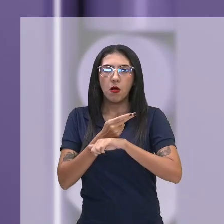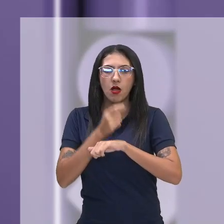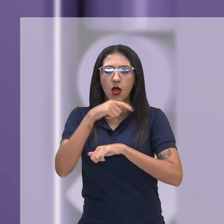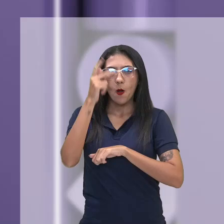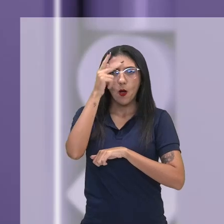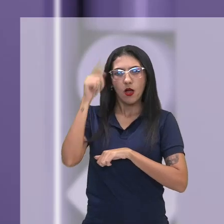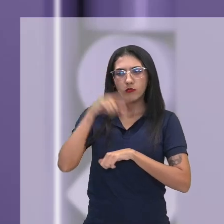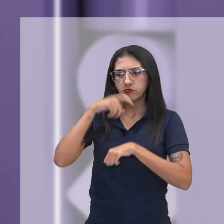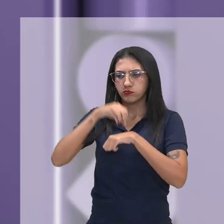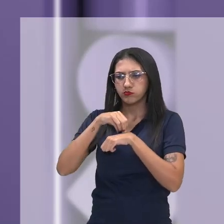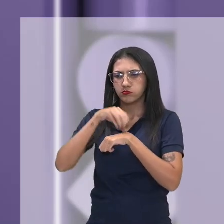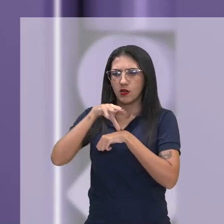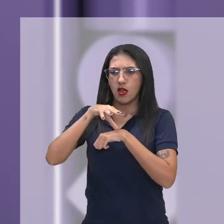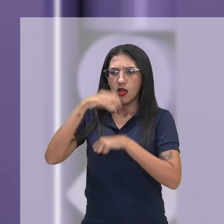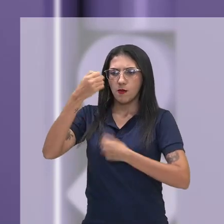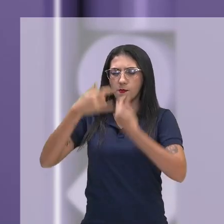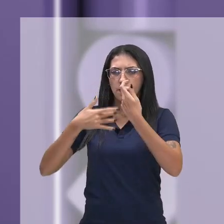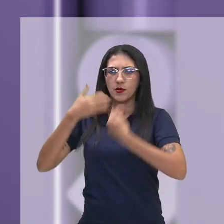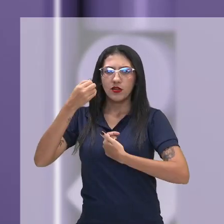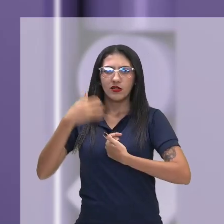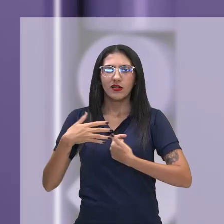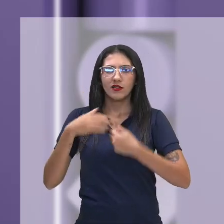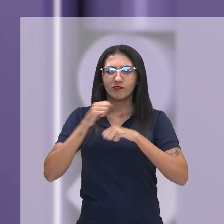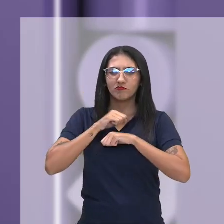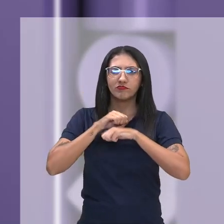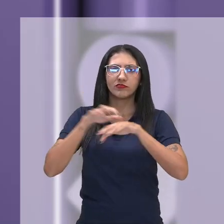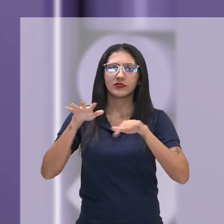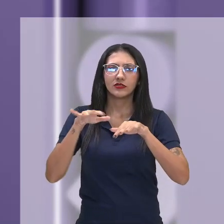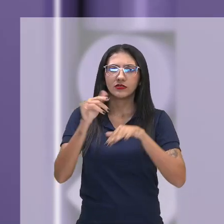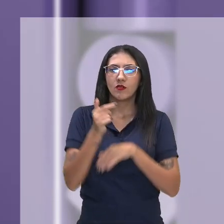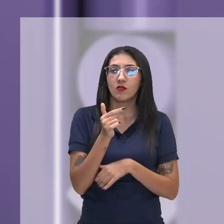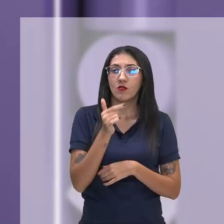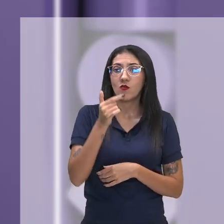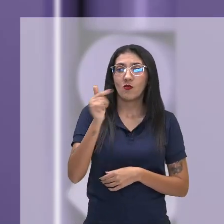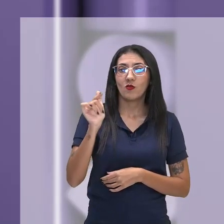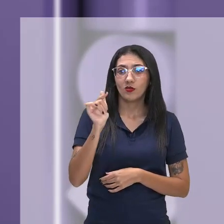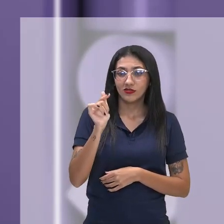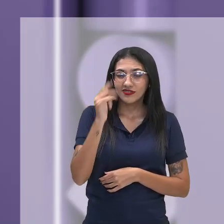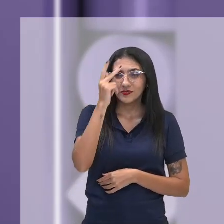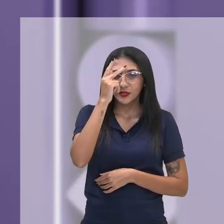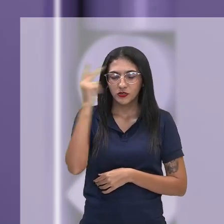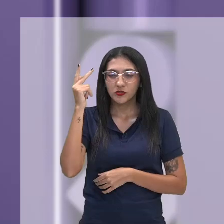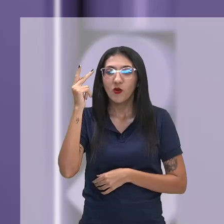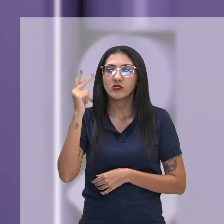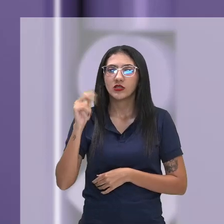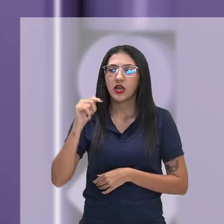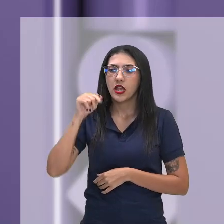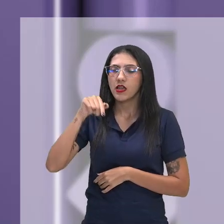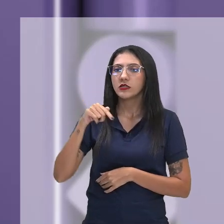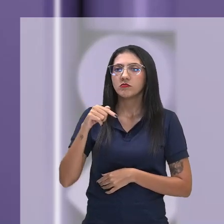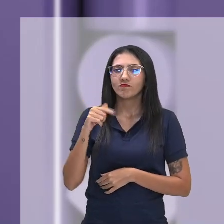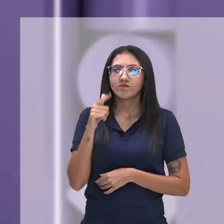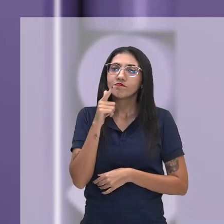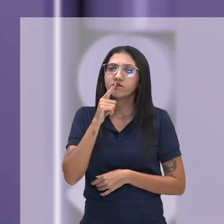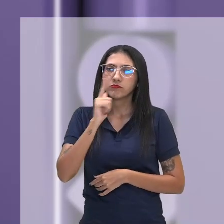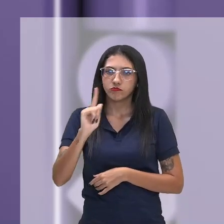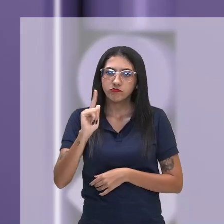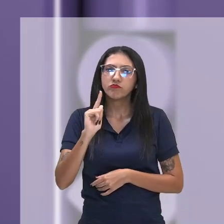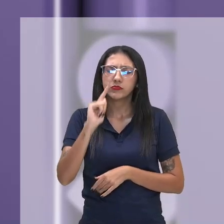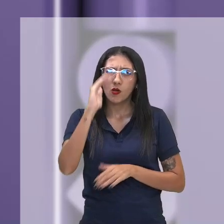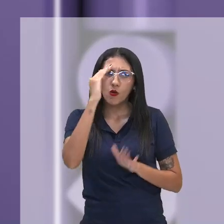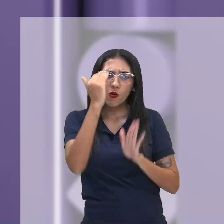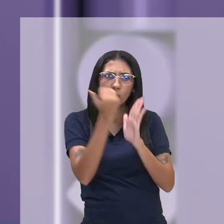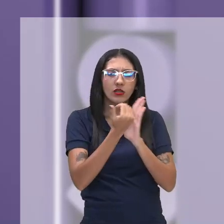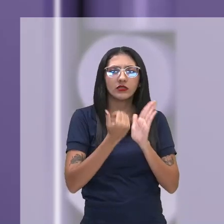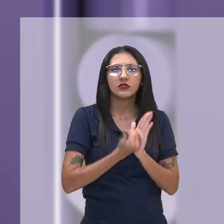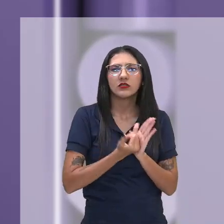ensinamentos para as outras pessoas, para os outros membros da religião, elas fossem fiéis, fossem fidedignas.